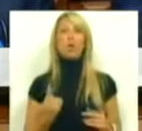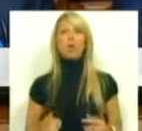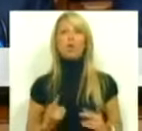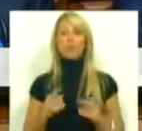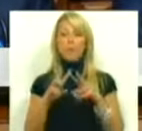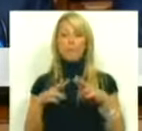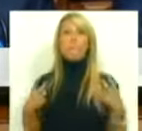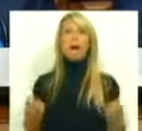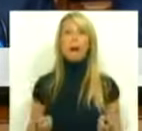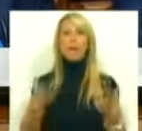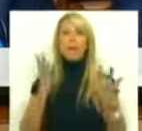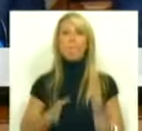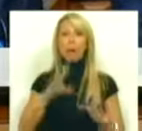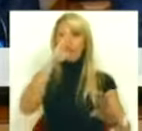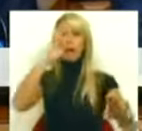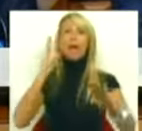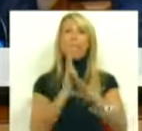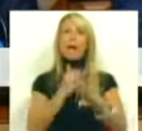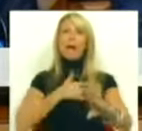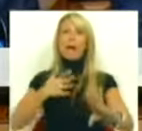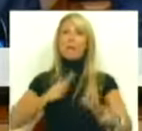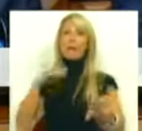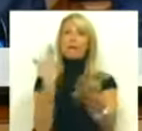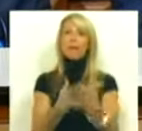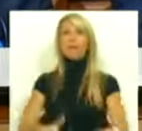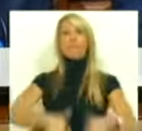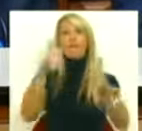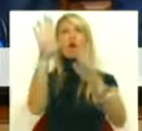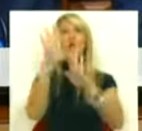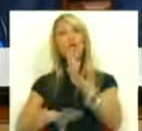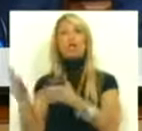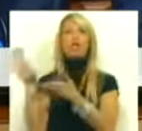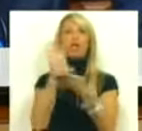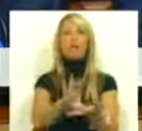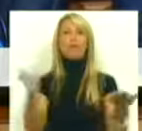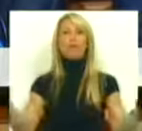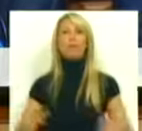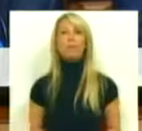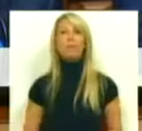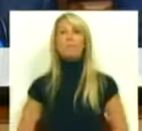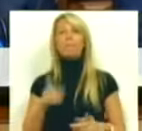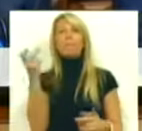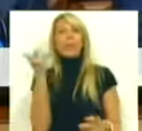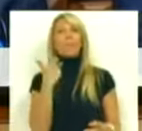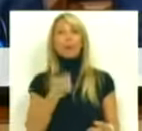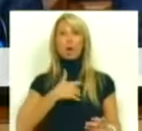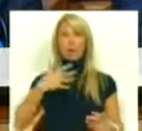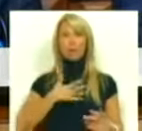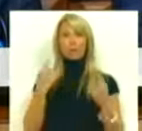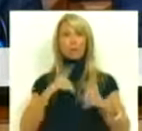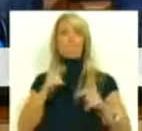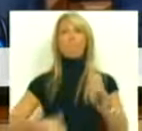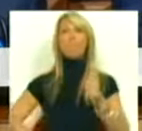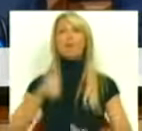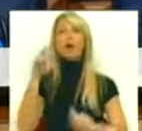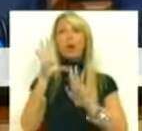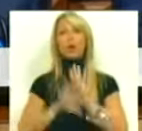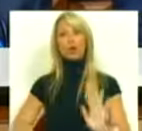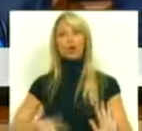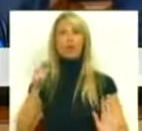possamos empenhar para que as empresas tenham melhores condições de financiamento. Que as empresas, as microempresas, tenham melhores condições de financiamento,